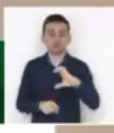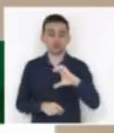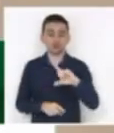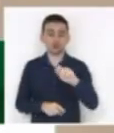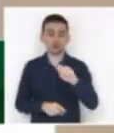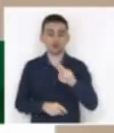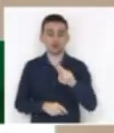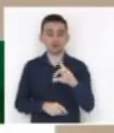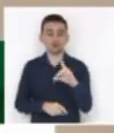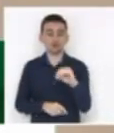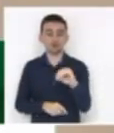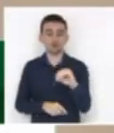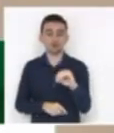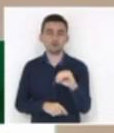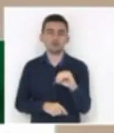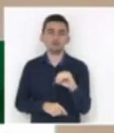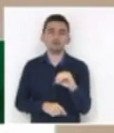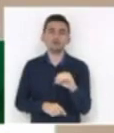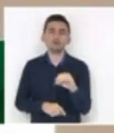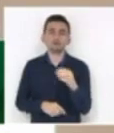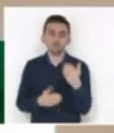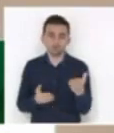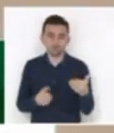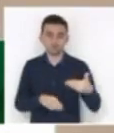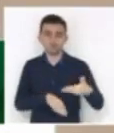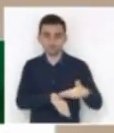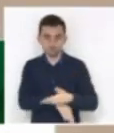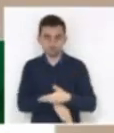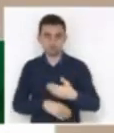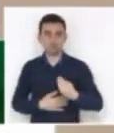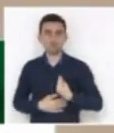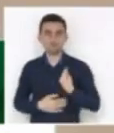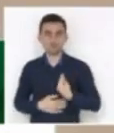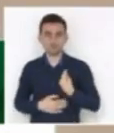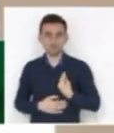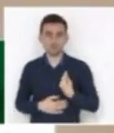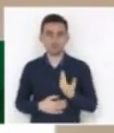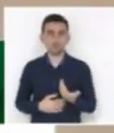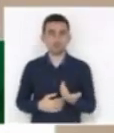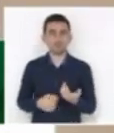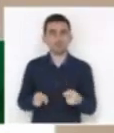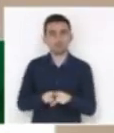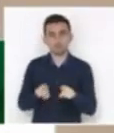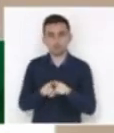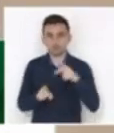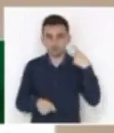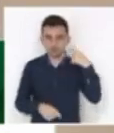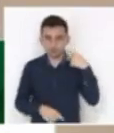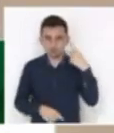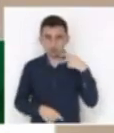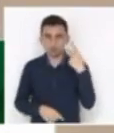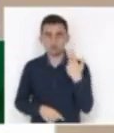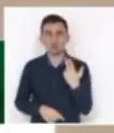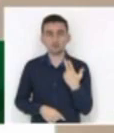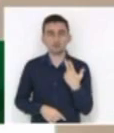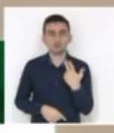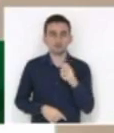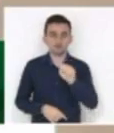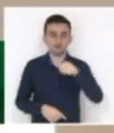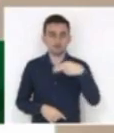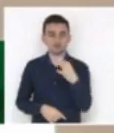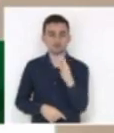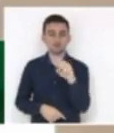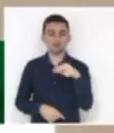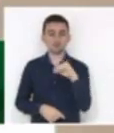de Guarujá do Sul, que se faz presente a essa casa, ao vereador Antônio e também o vereador